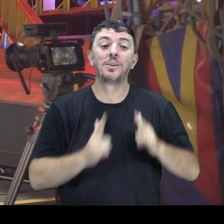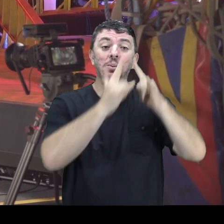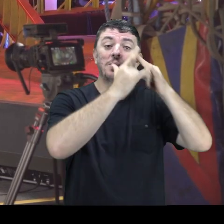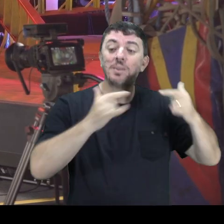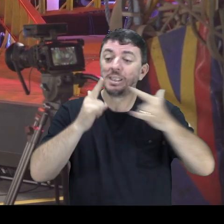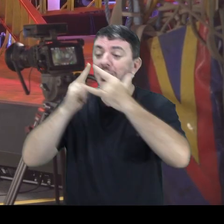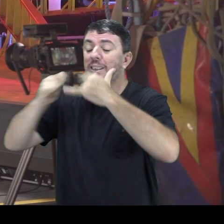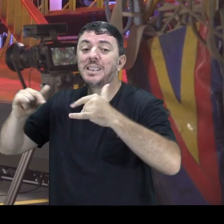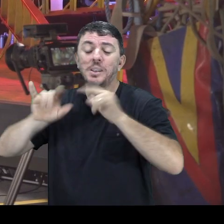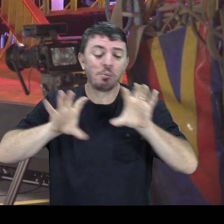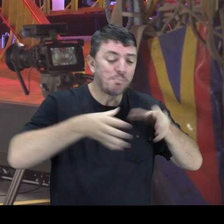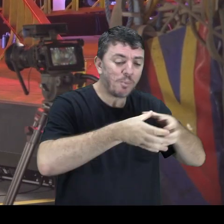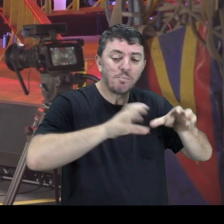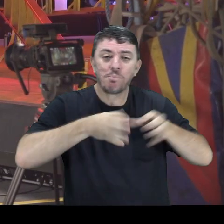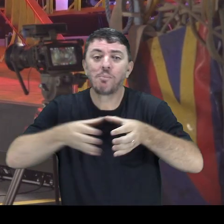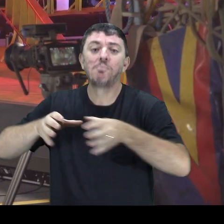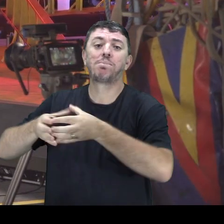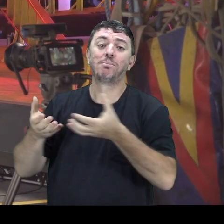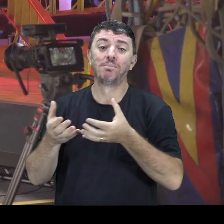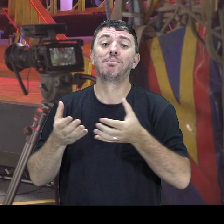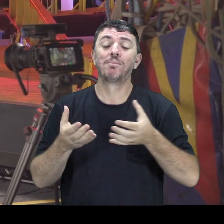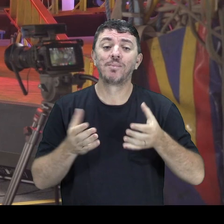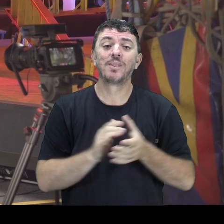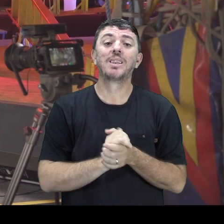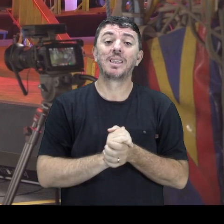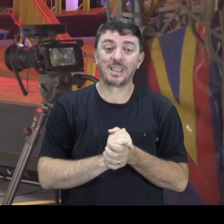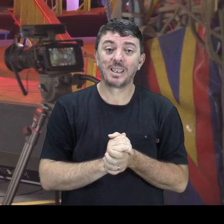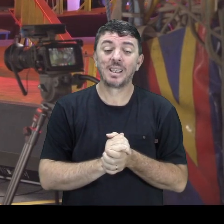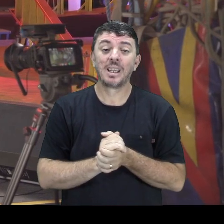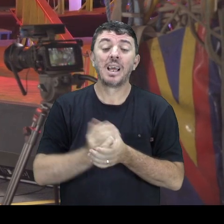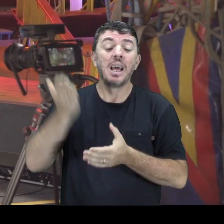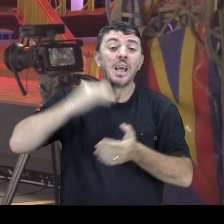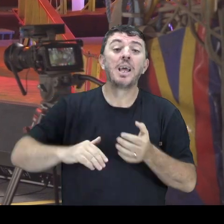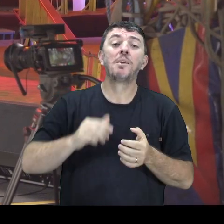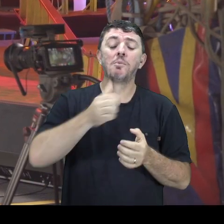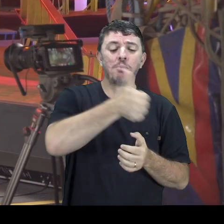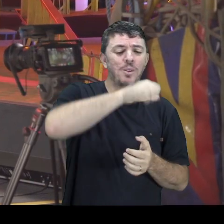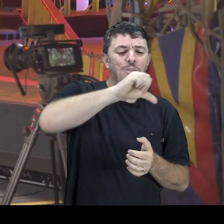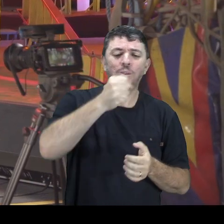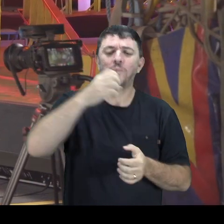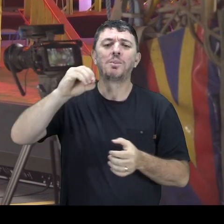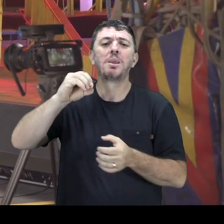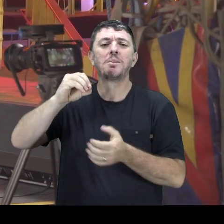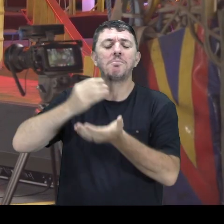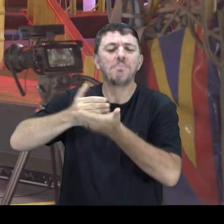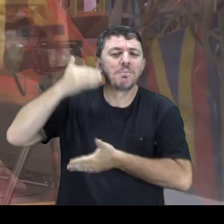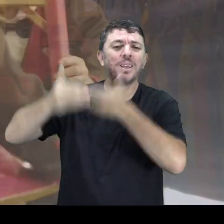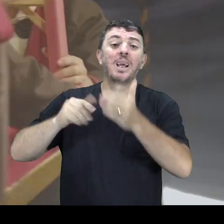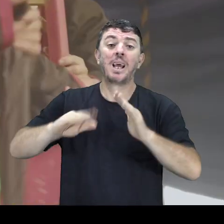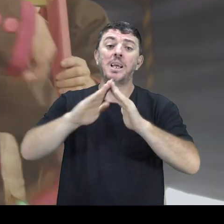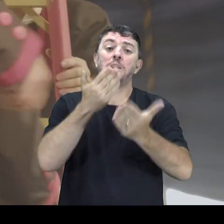depois. Eu acho que no mundo inteiro, a década de 80 é do advento das escolas de circo, mas a Escola de Circo Picadeiro é um